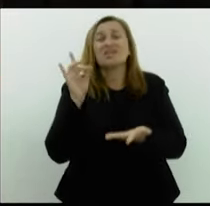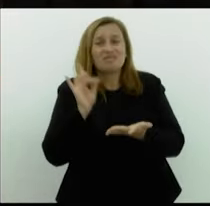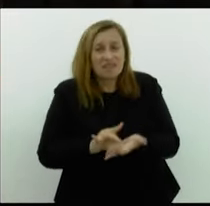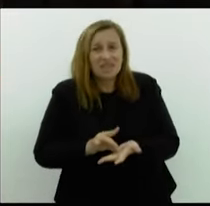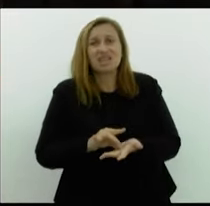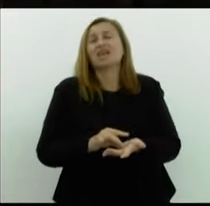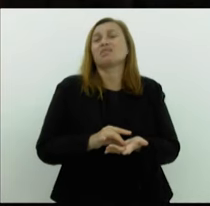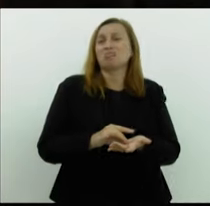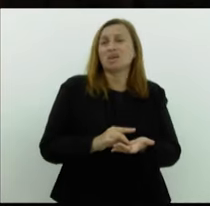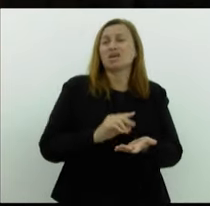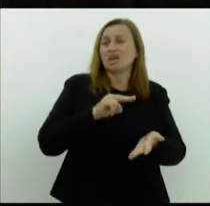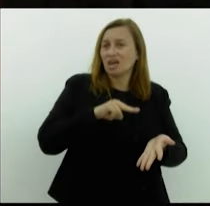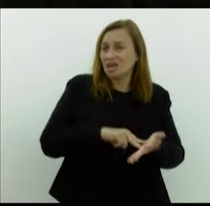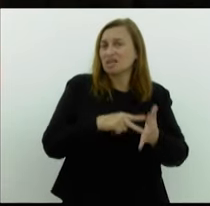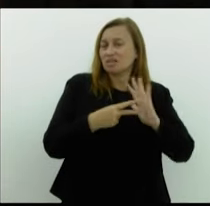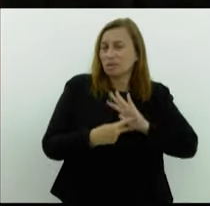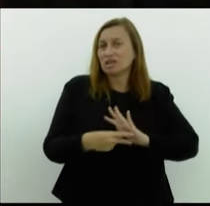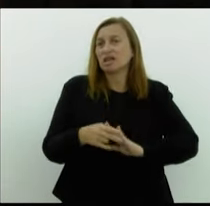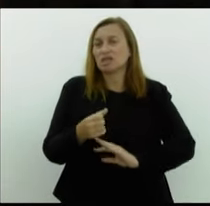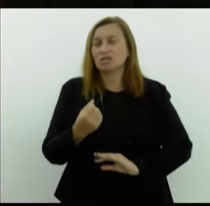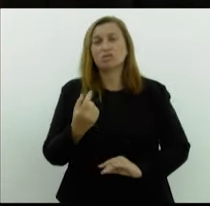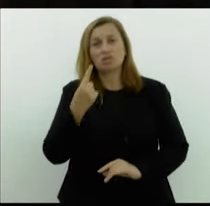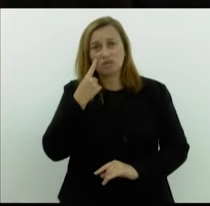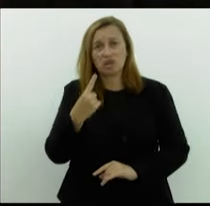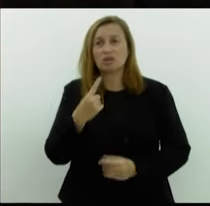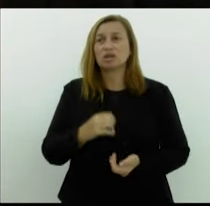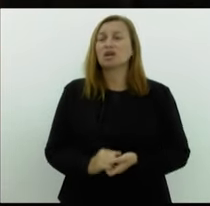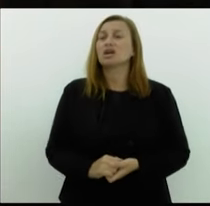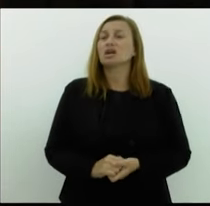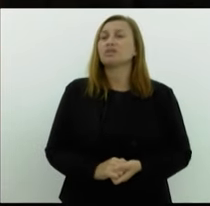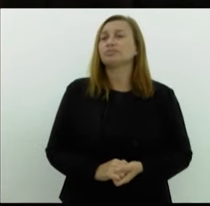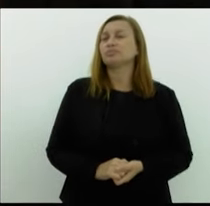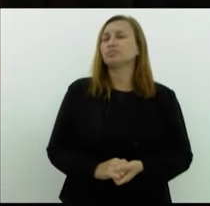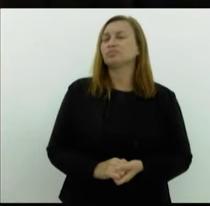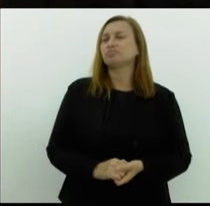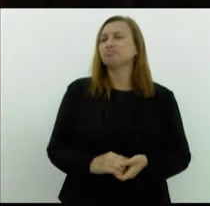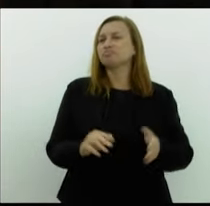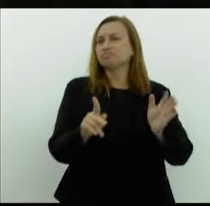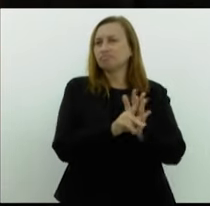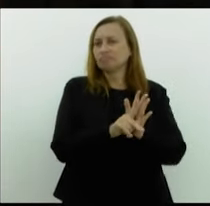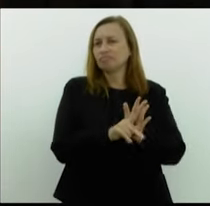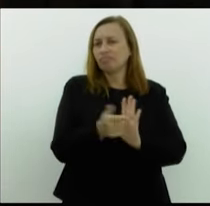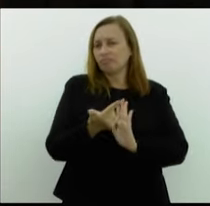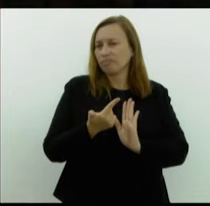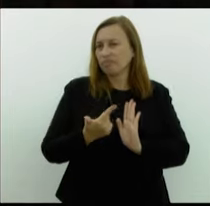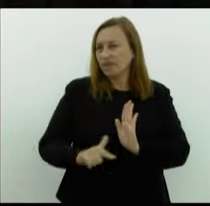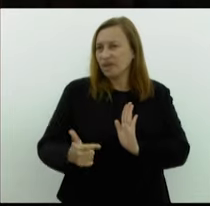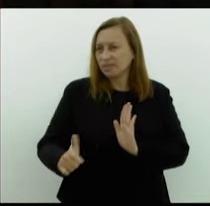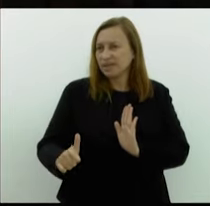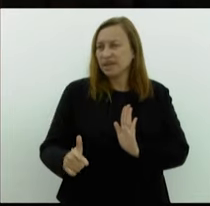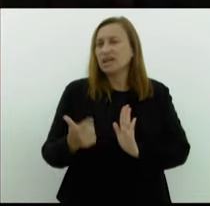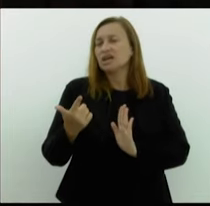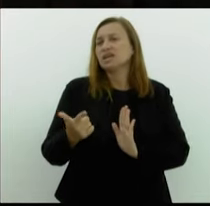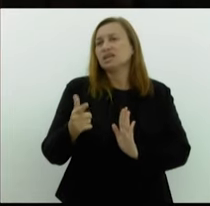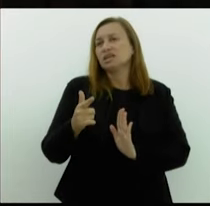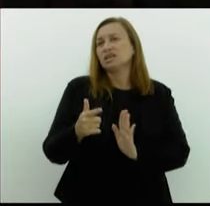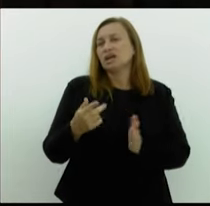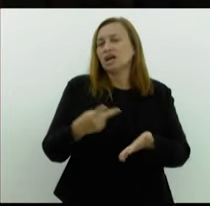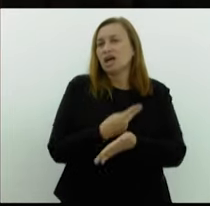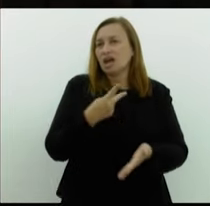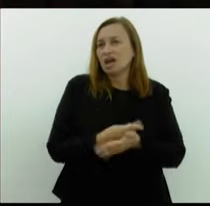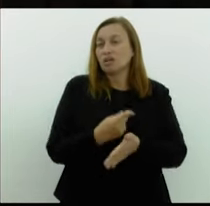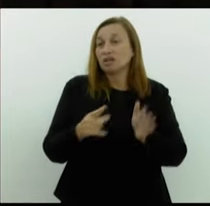de interpretação que o projeto abre. Além disso, o projeto repete erros da legislação